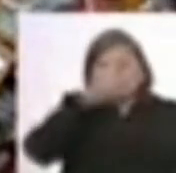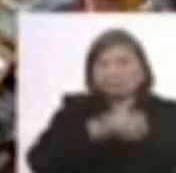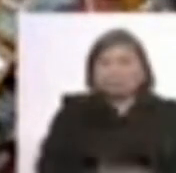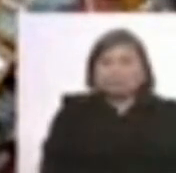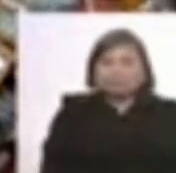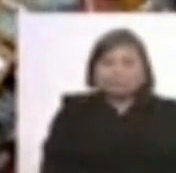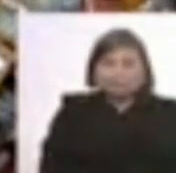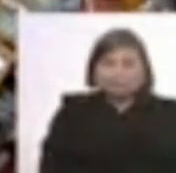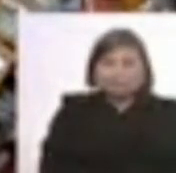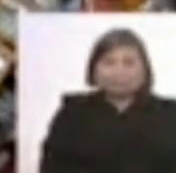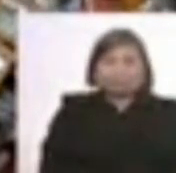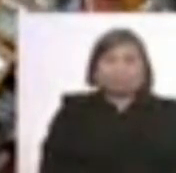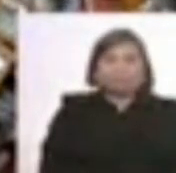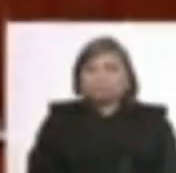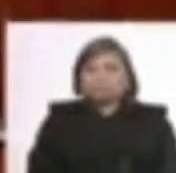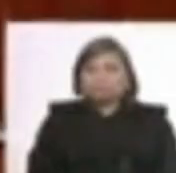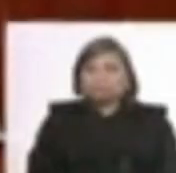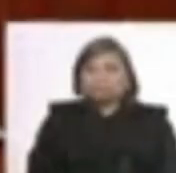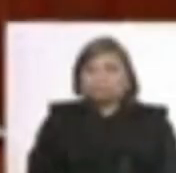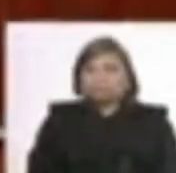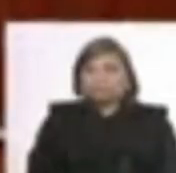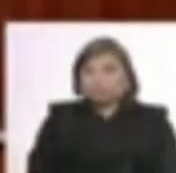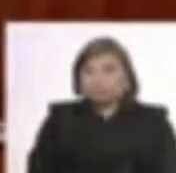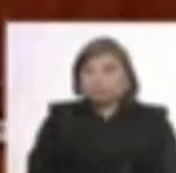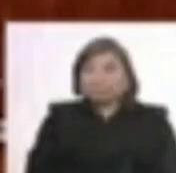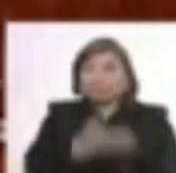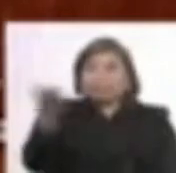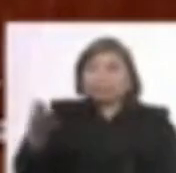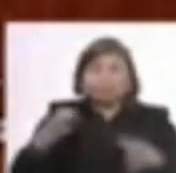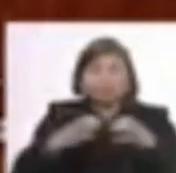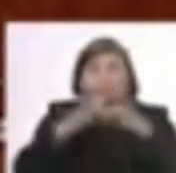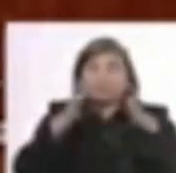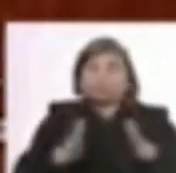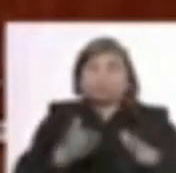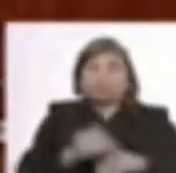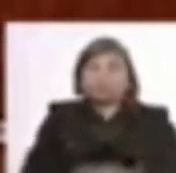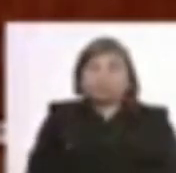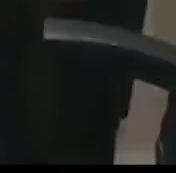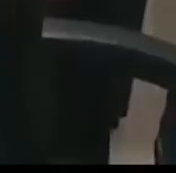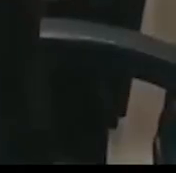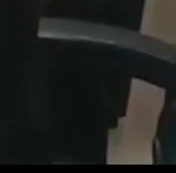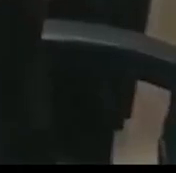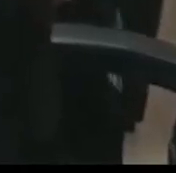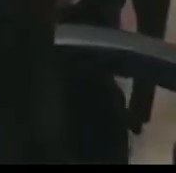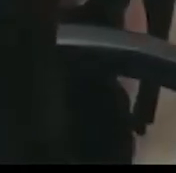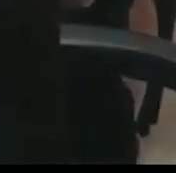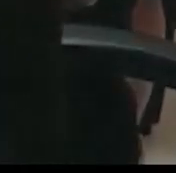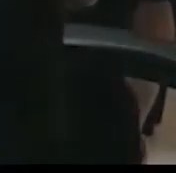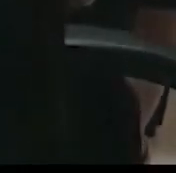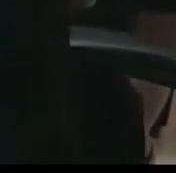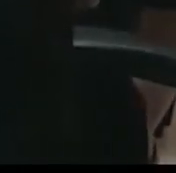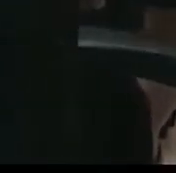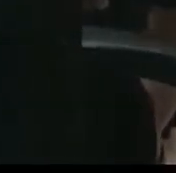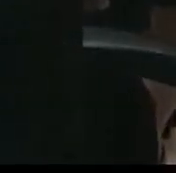uma Moção de destituição dele como chefe de estado por incapacidade moral permanente para ocupar o cargo Ele foi detido